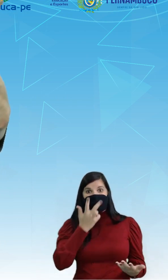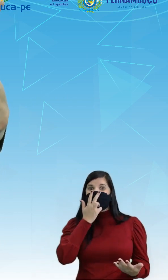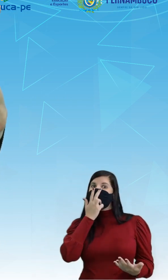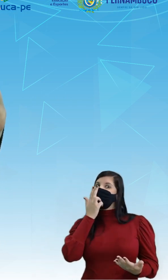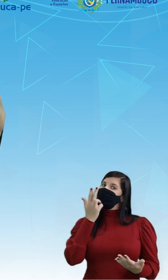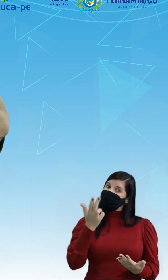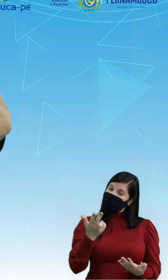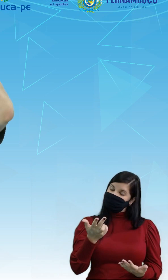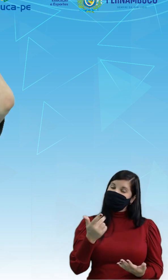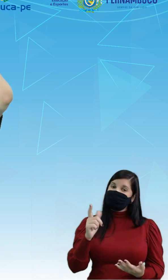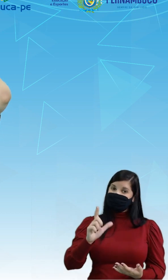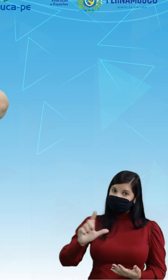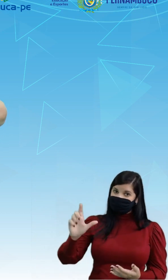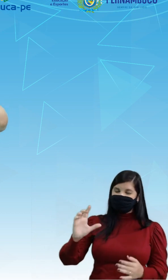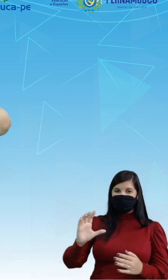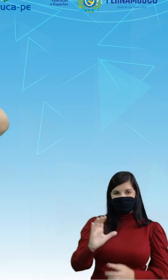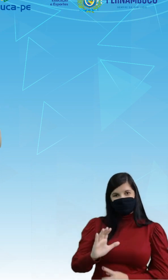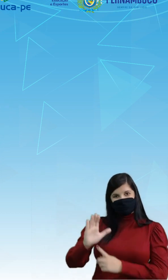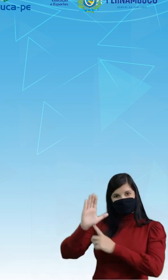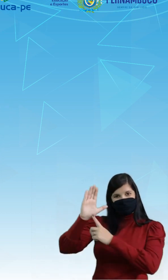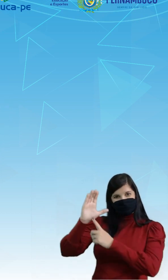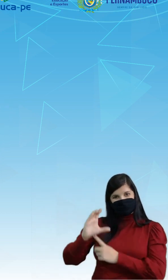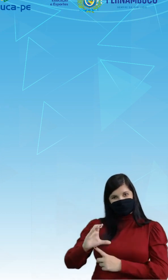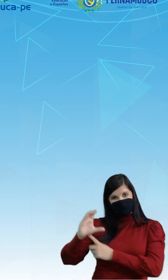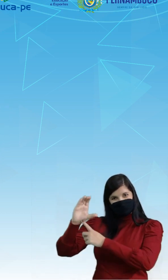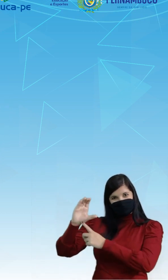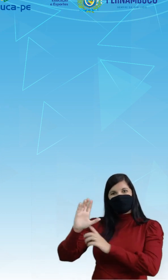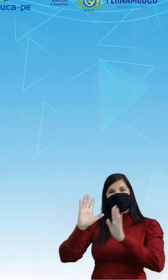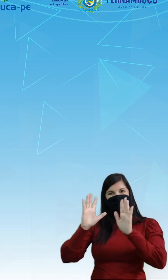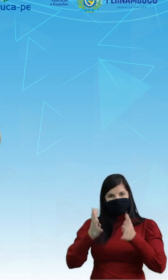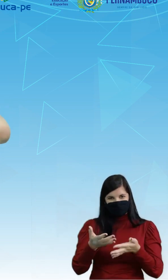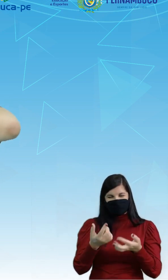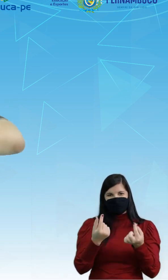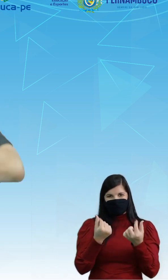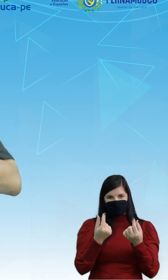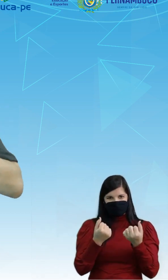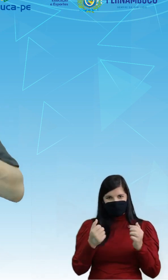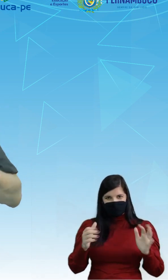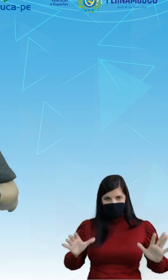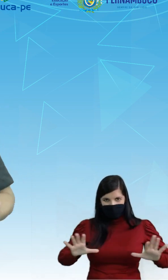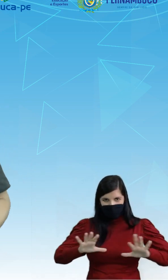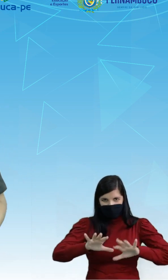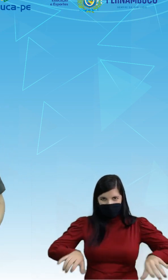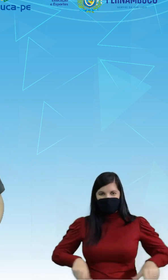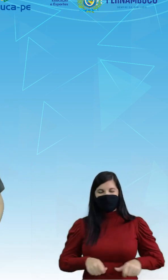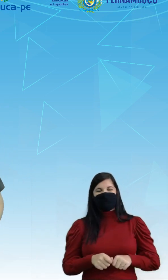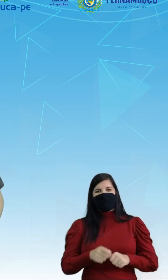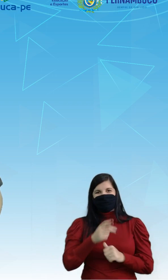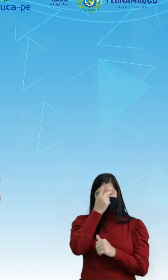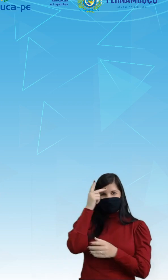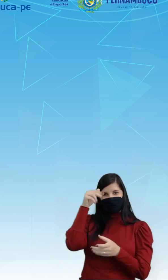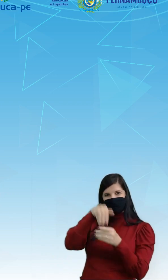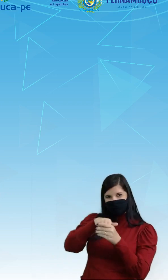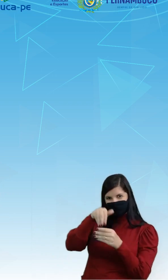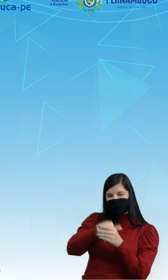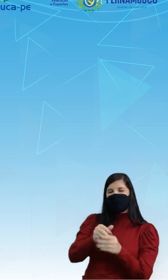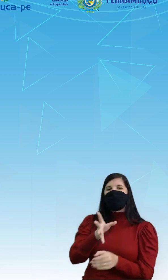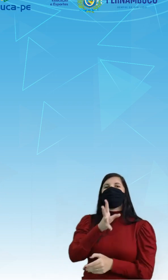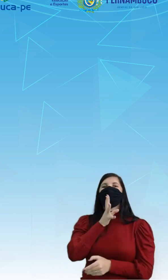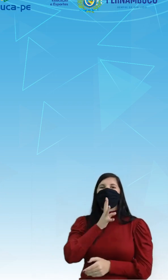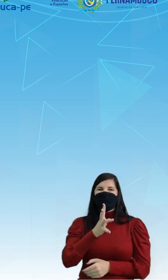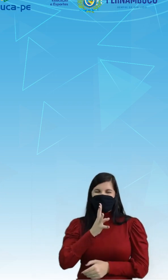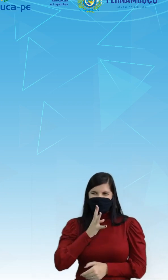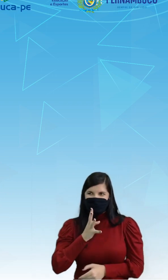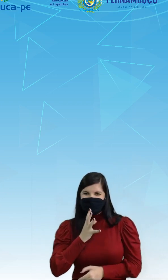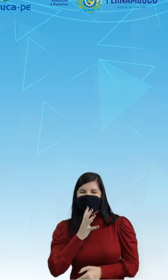certo, o candidato já colocou, já desviou o dinheiro e o eleitor conhece, certo? Ele diz, está de